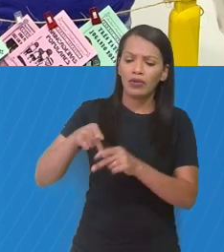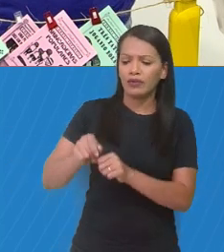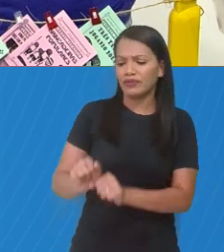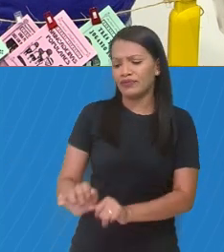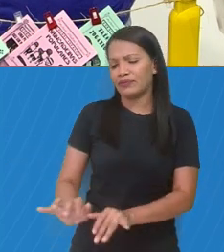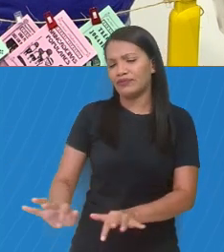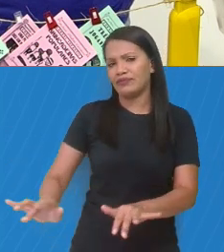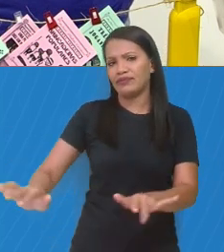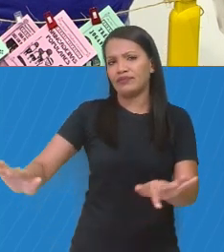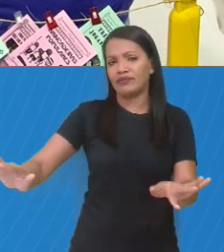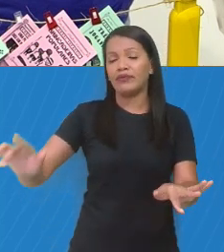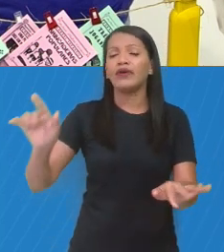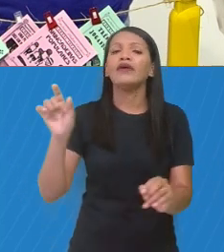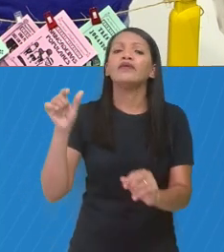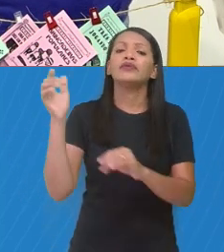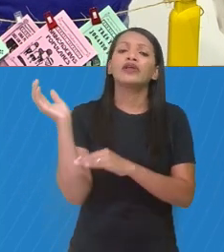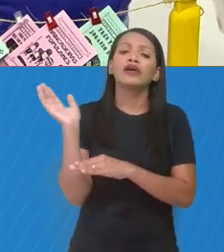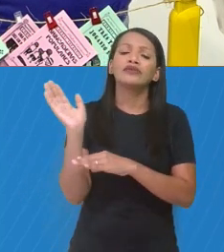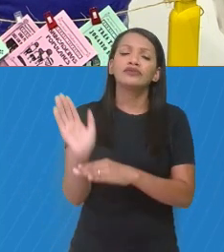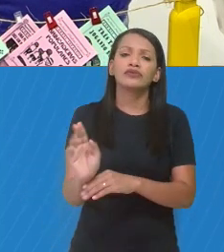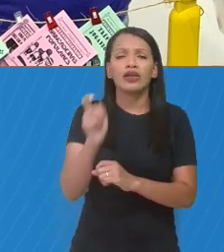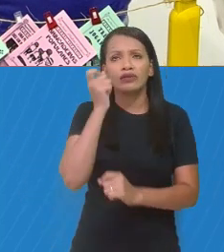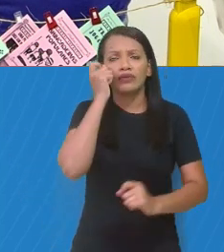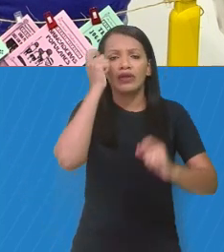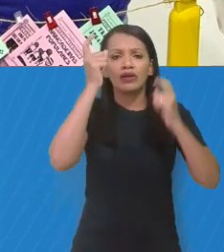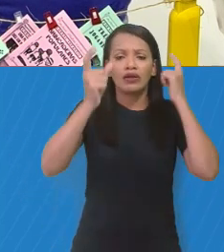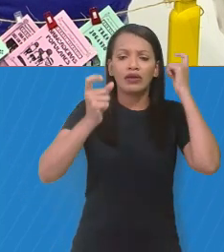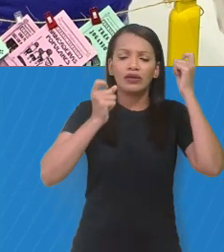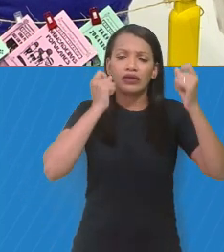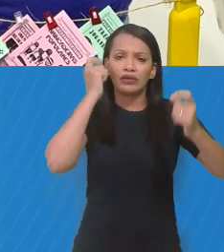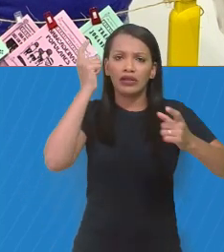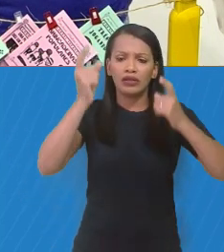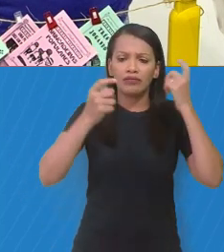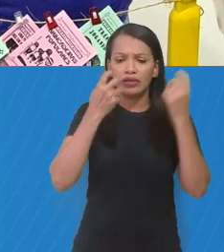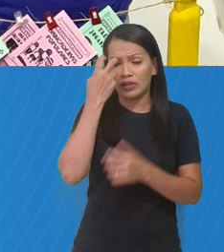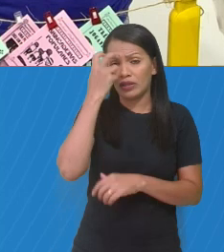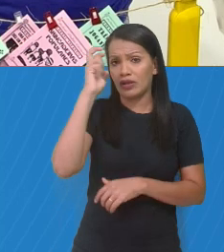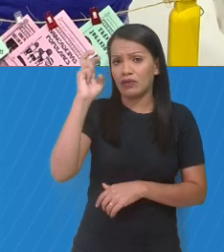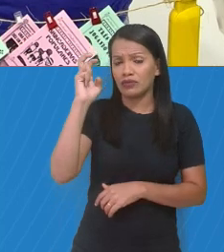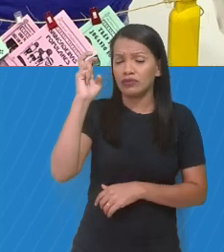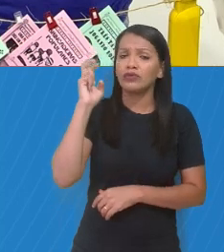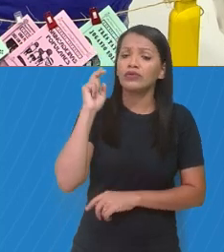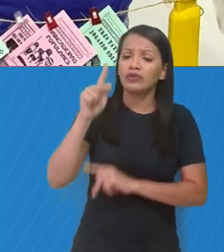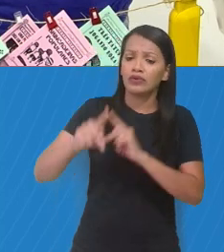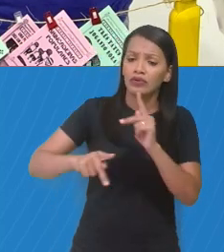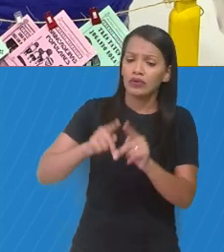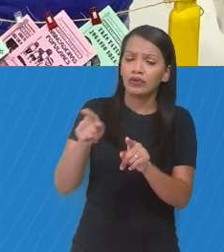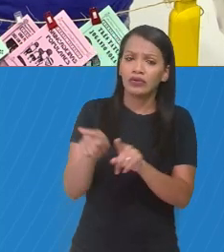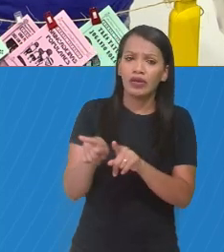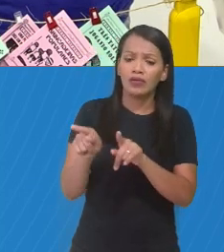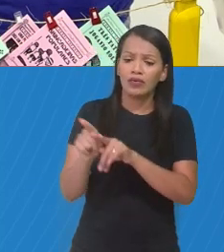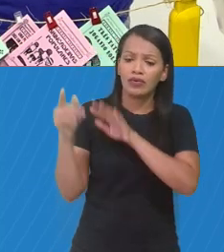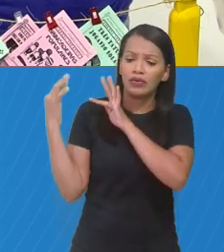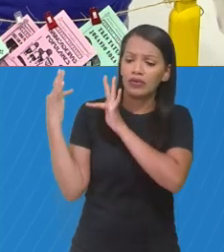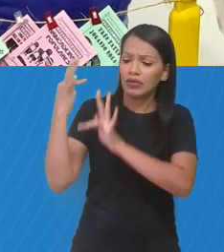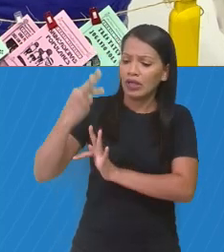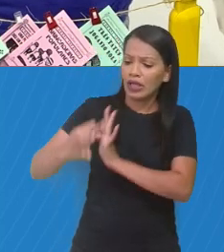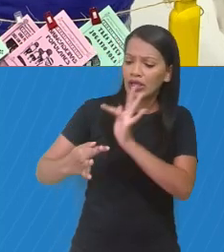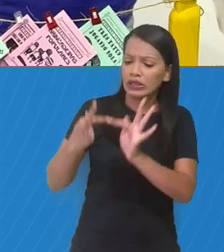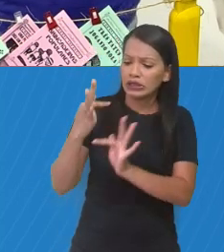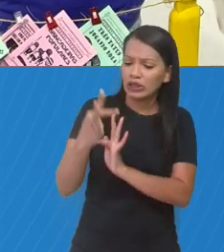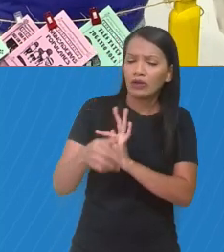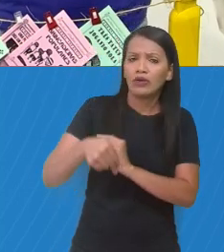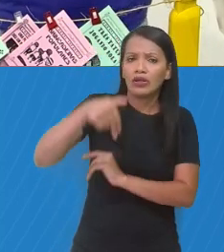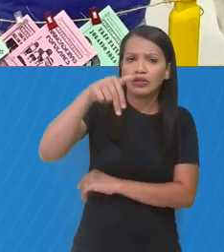por auxiliar na criação e distribuição da cultura popular e folclórica das regiões do